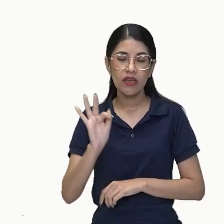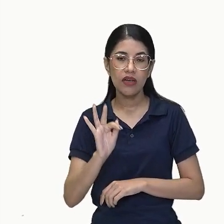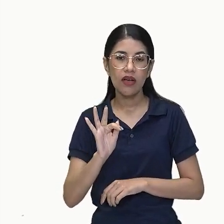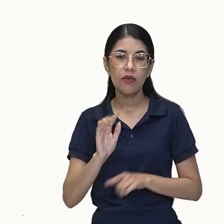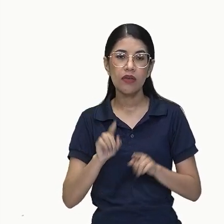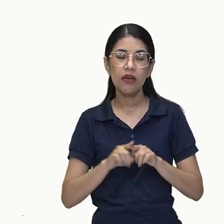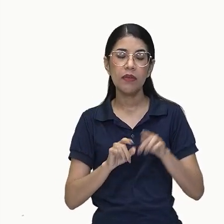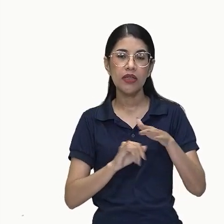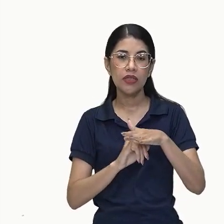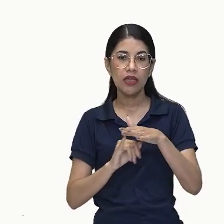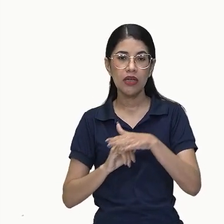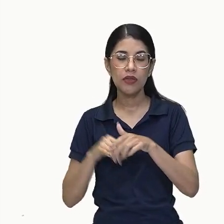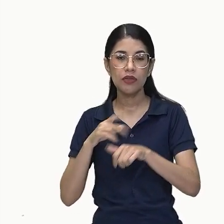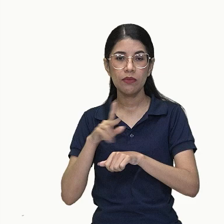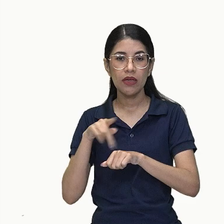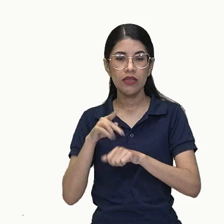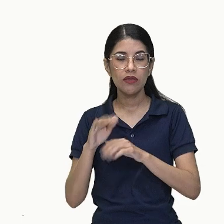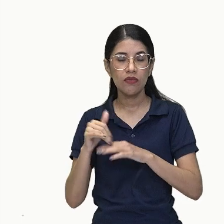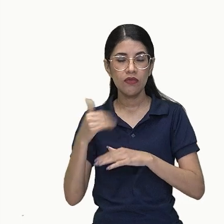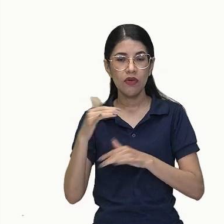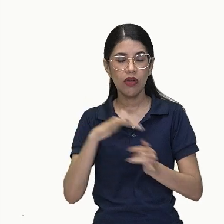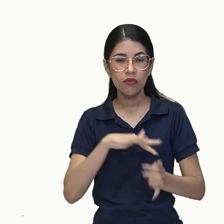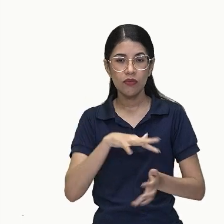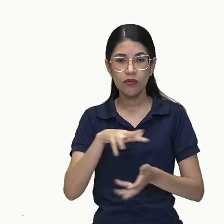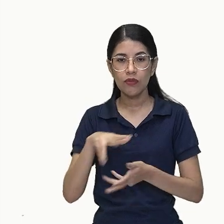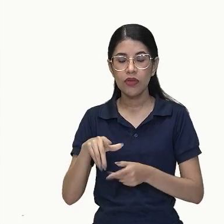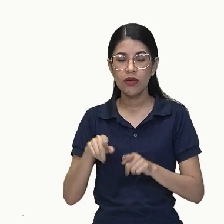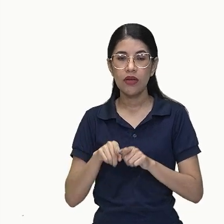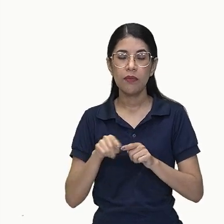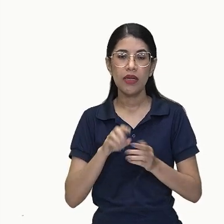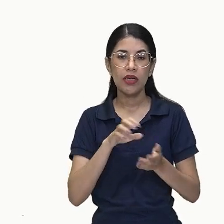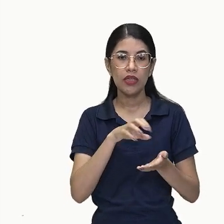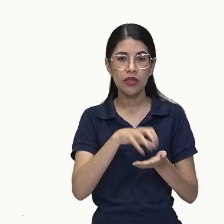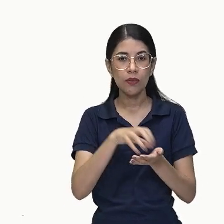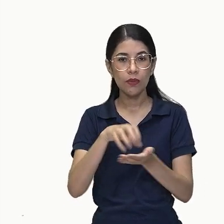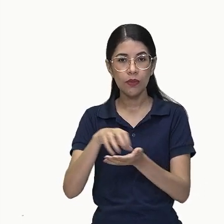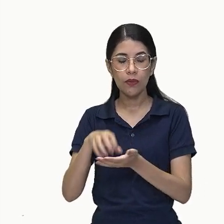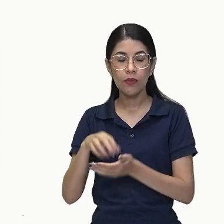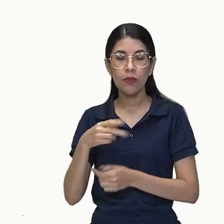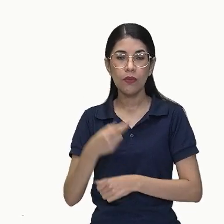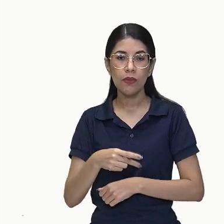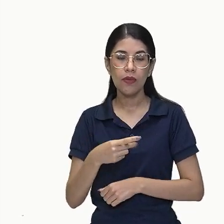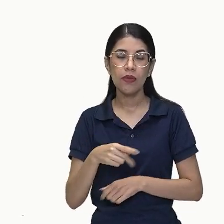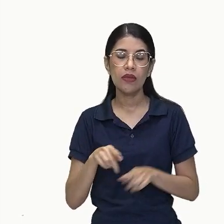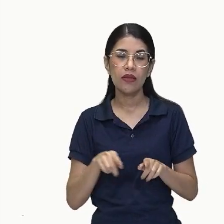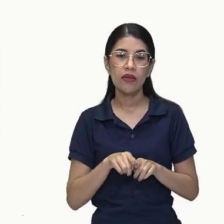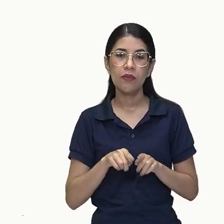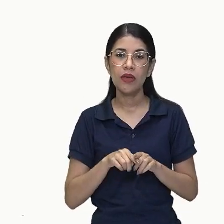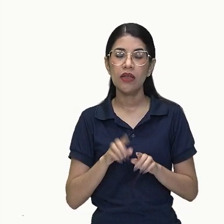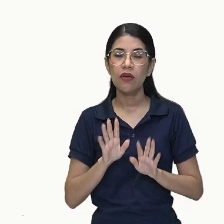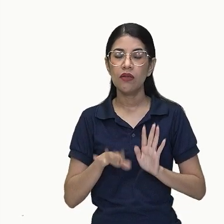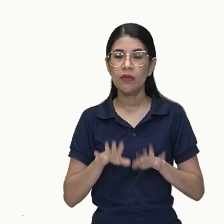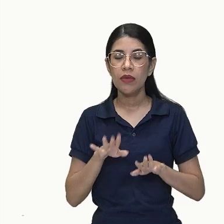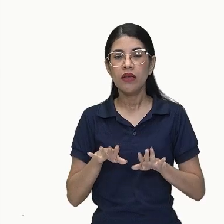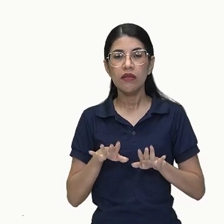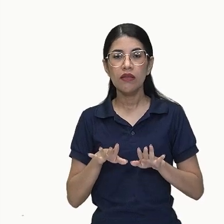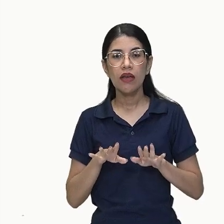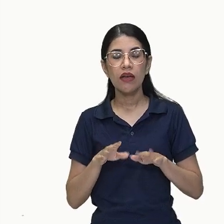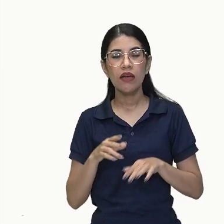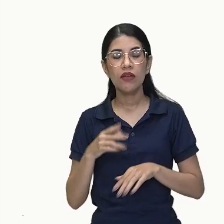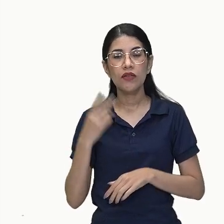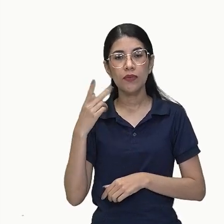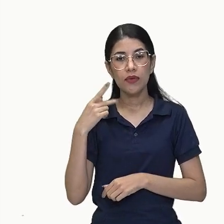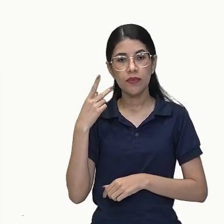organizações internacionais e instituições locais com foco em políticas de empregabilidade, saúde